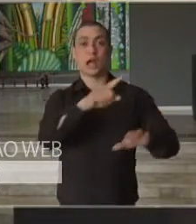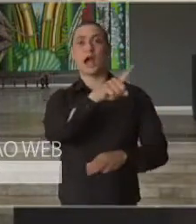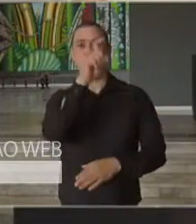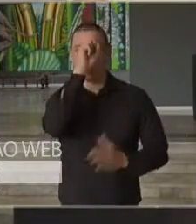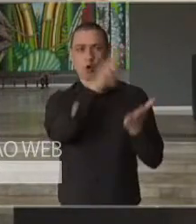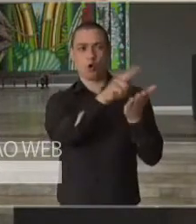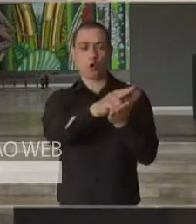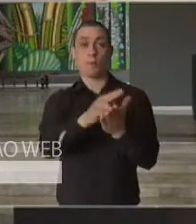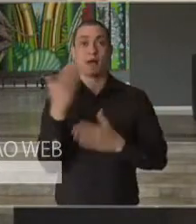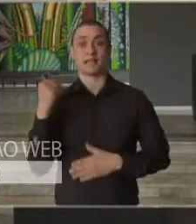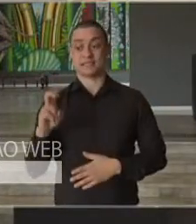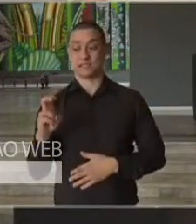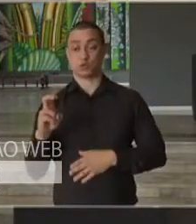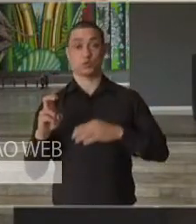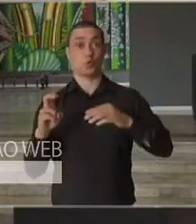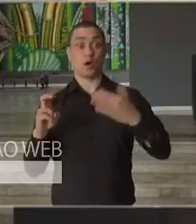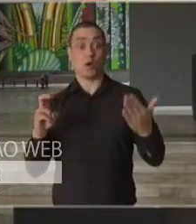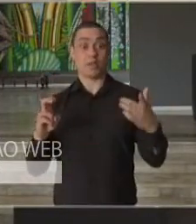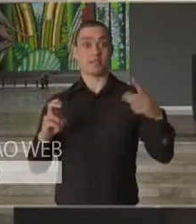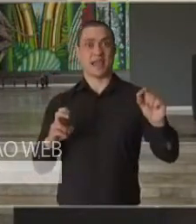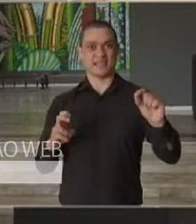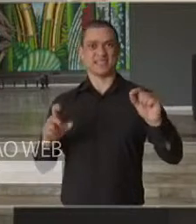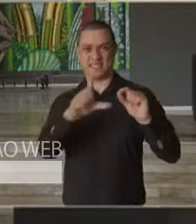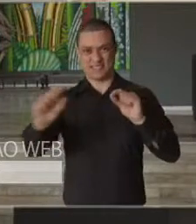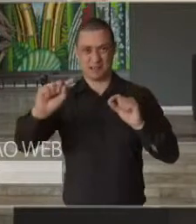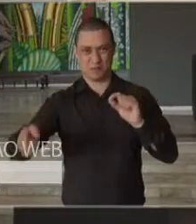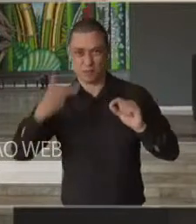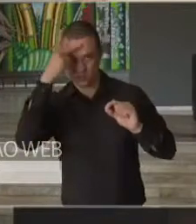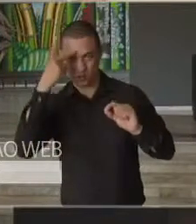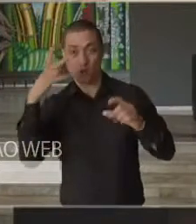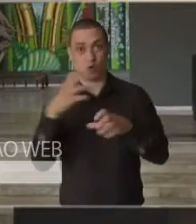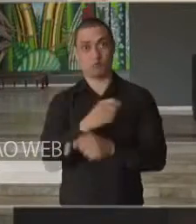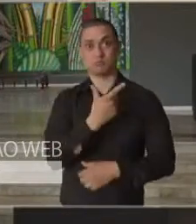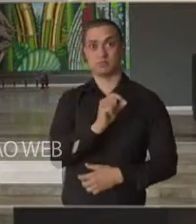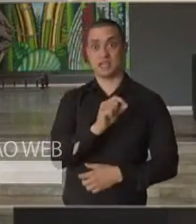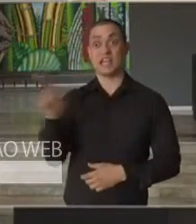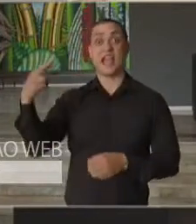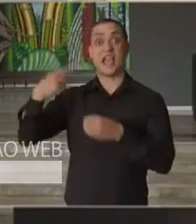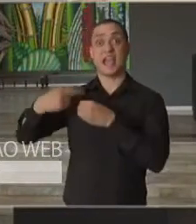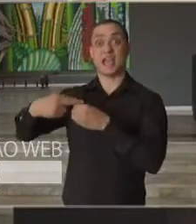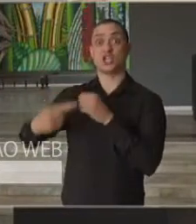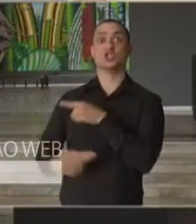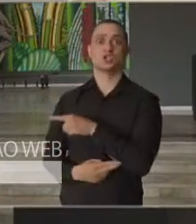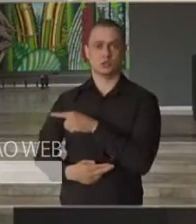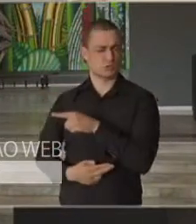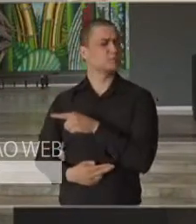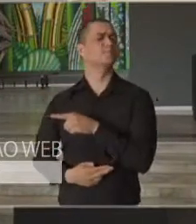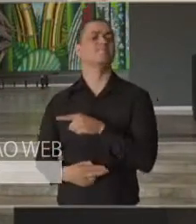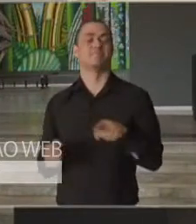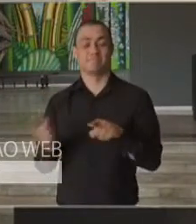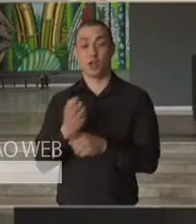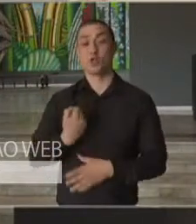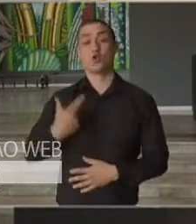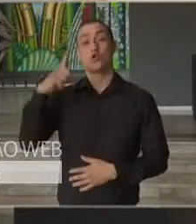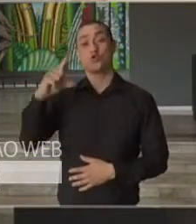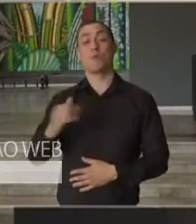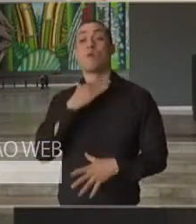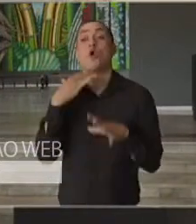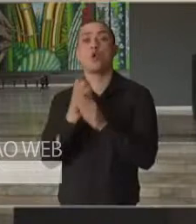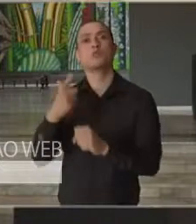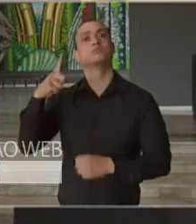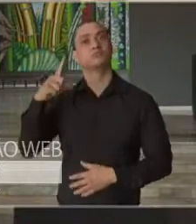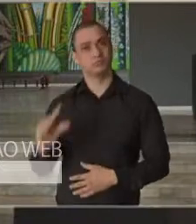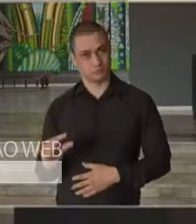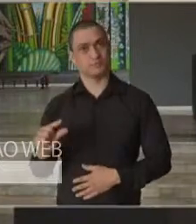número de leitos de 5 para 10 por 100 mil habitantes, registro melhorando a queda no indicador de